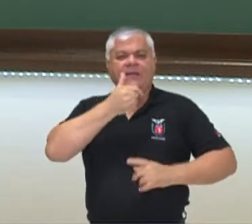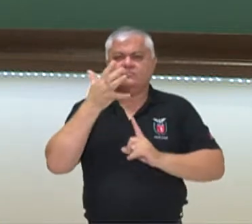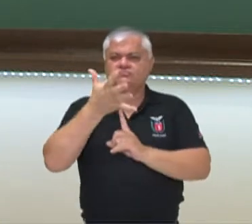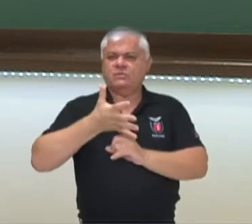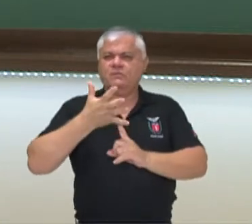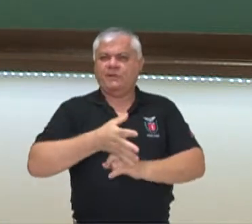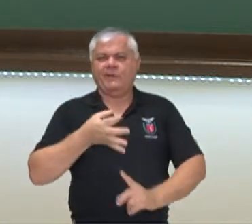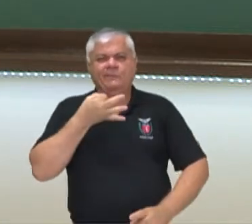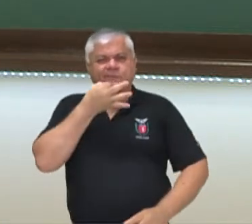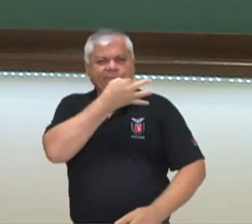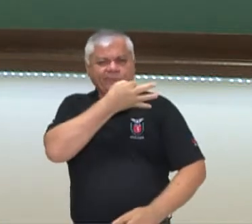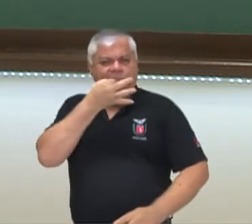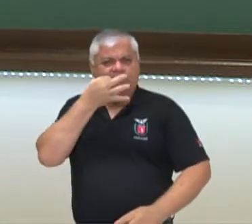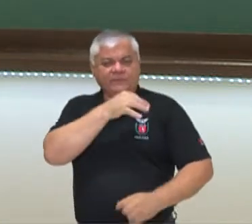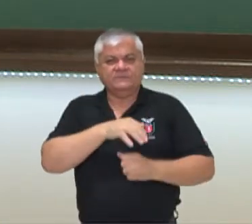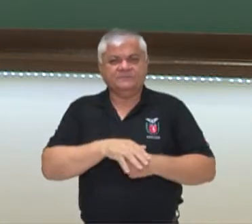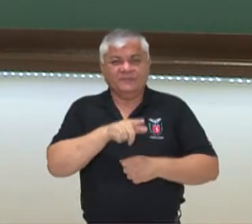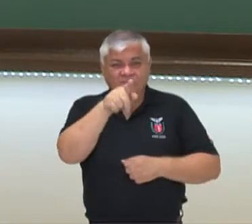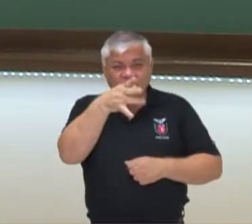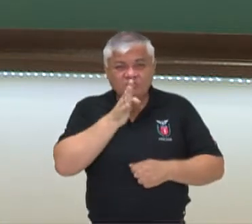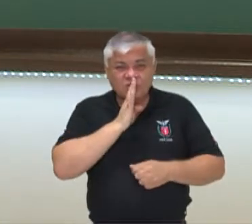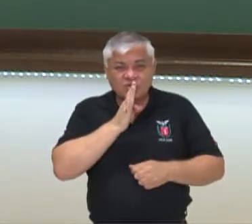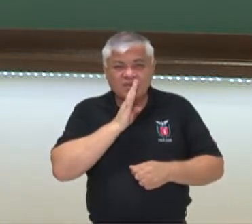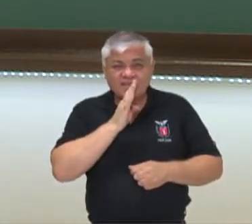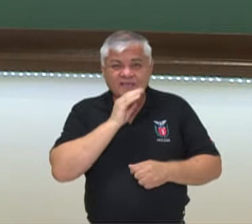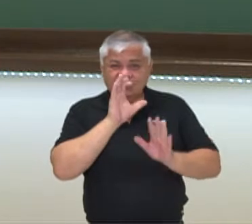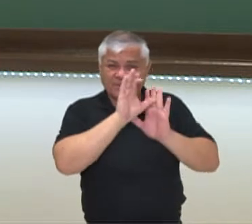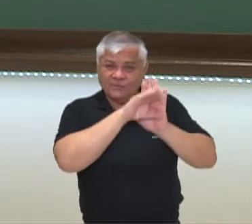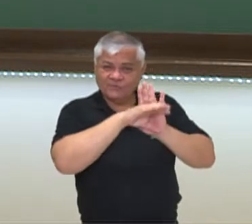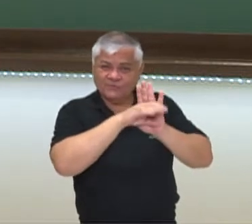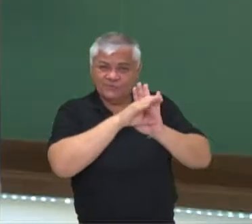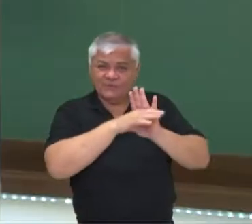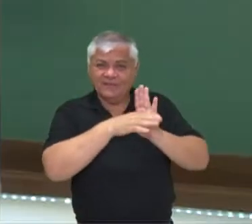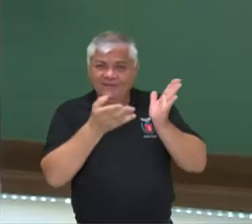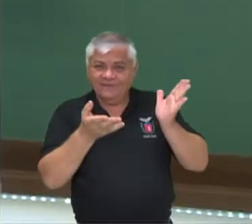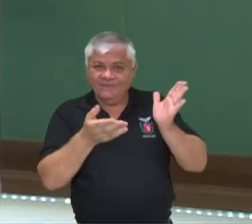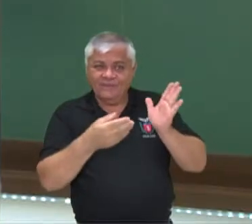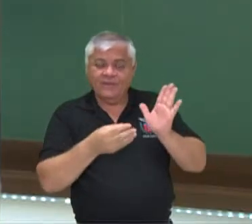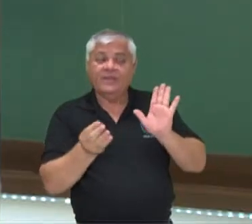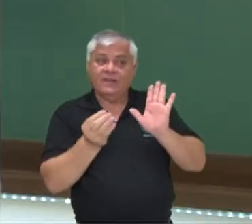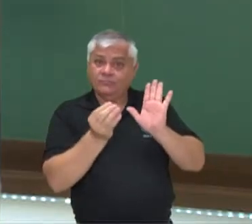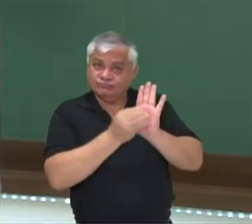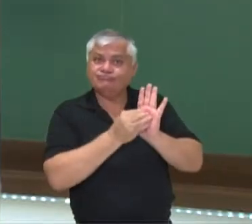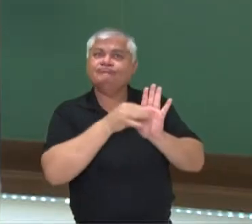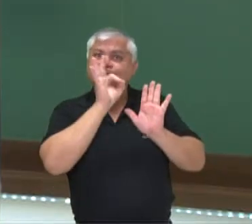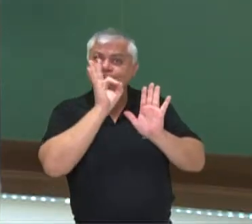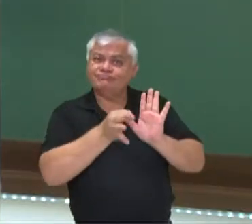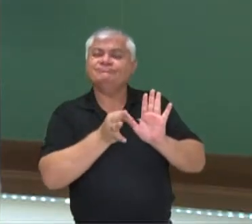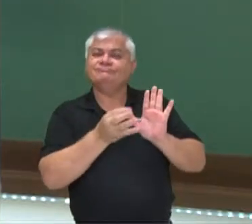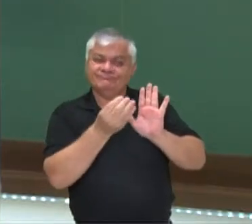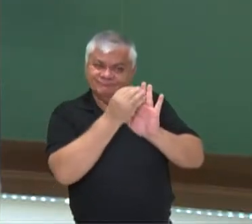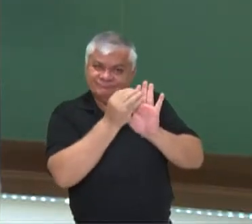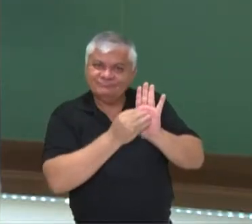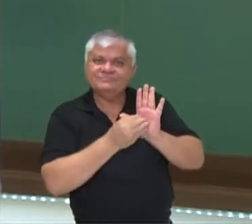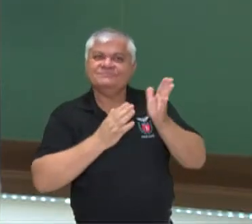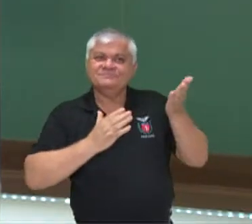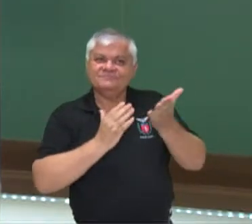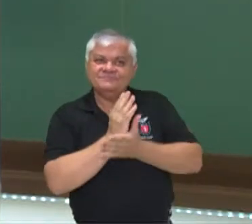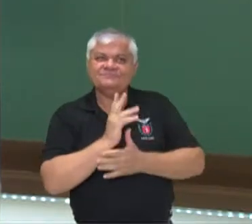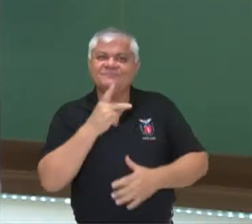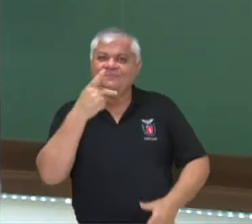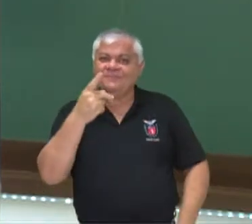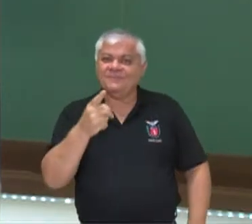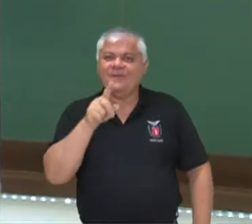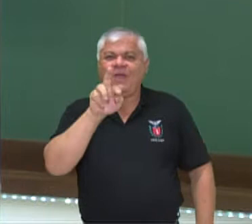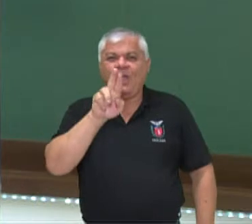entendido, né? Pessoal, você conhece a nossa Constituição? Ela foi promulgada, né? Destaco ali a palavra promulgada,